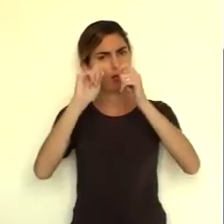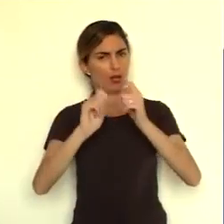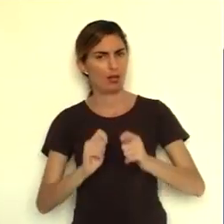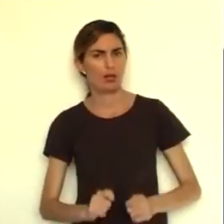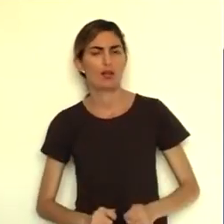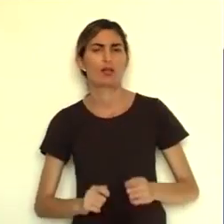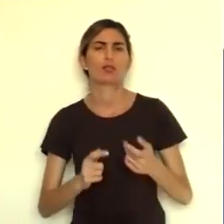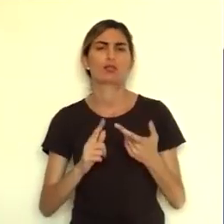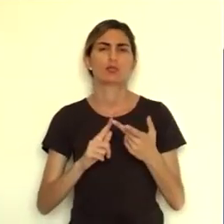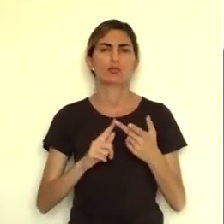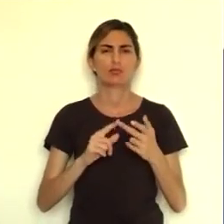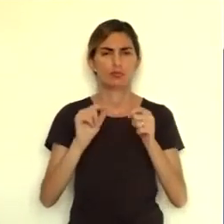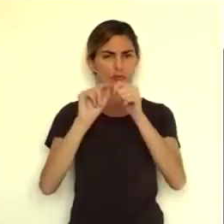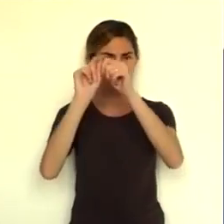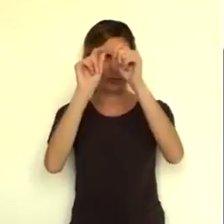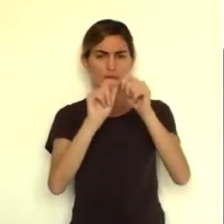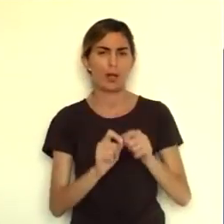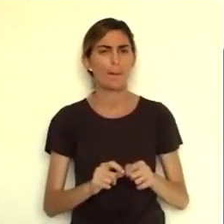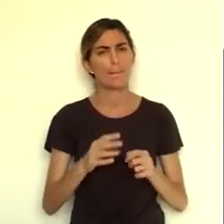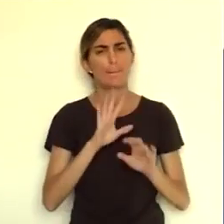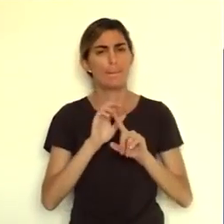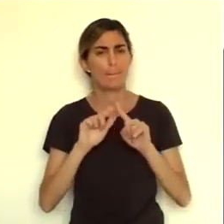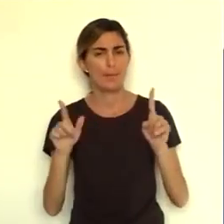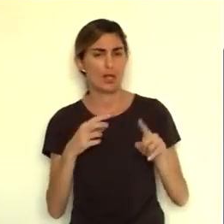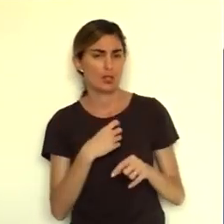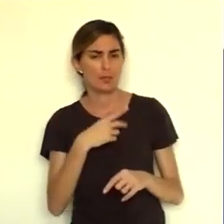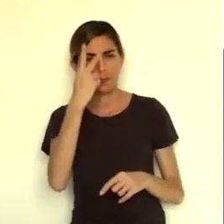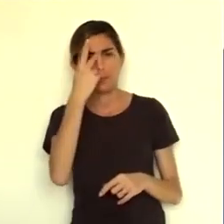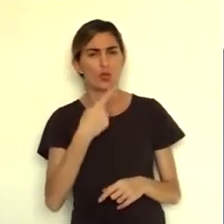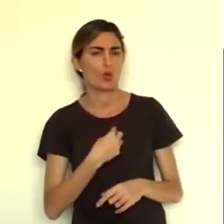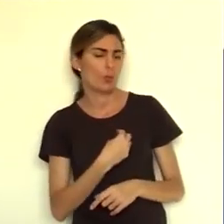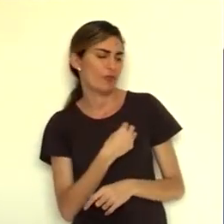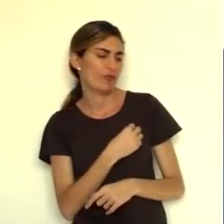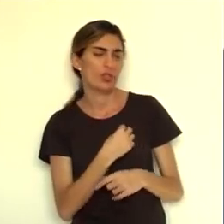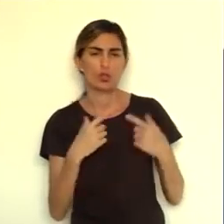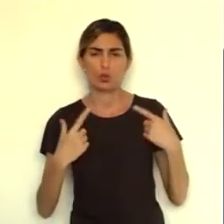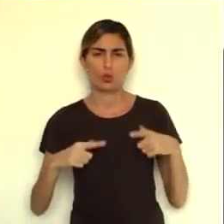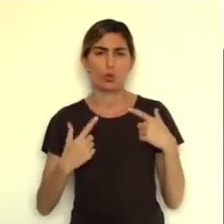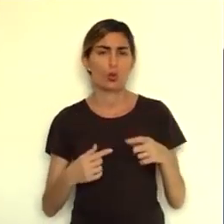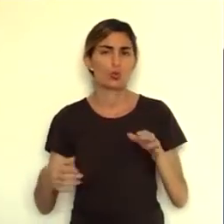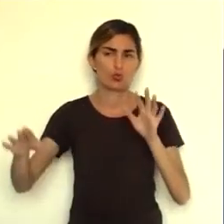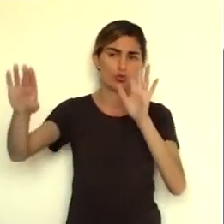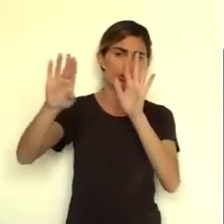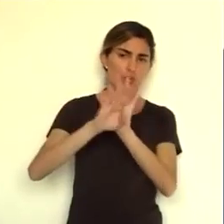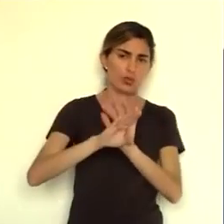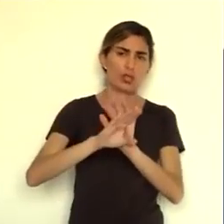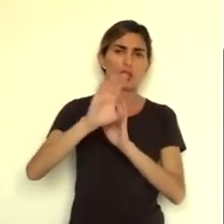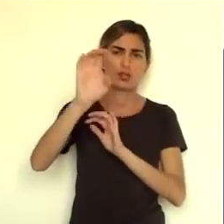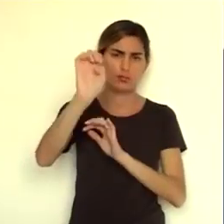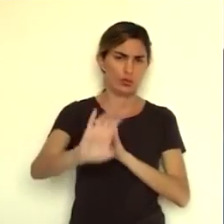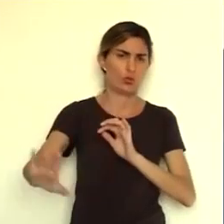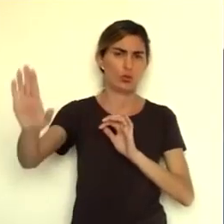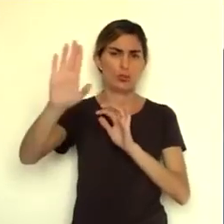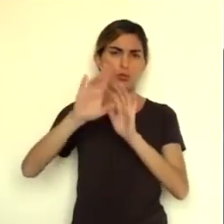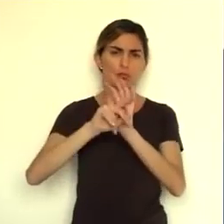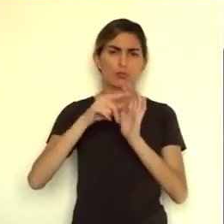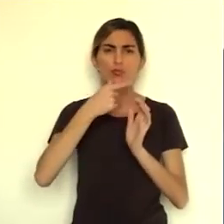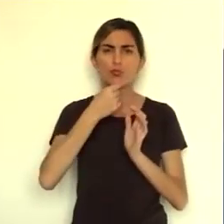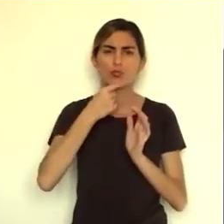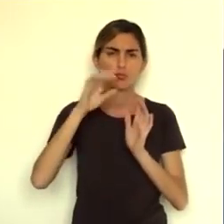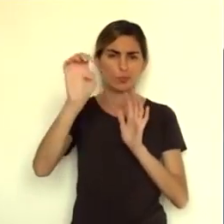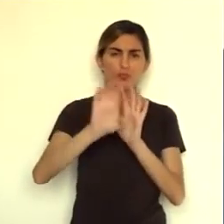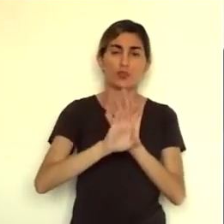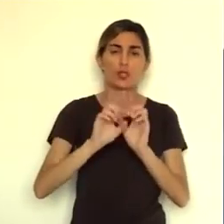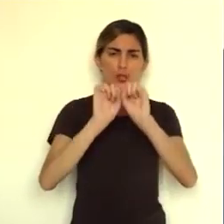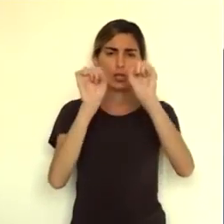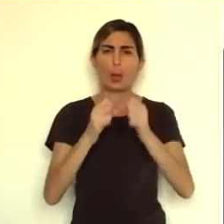do artesanato que era produzido, mas para subsidiar as suas necessidades locais. Com a chegada do colonizador, isso daí,